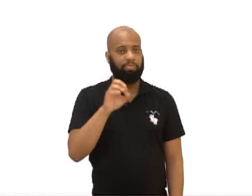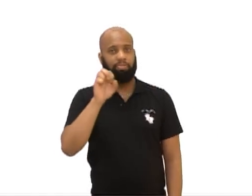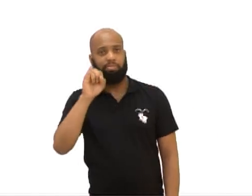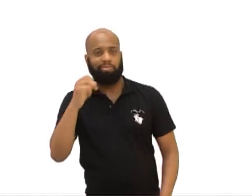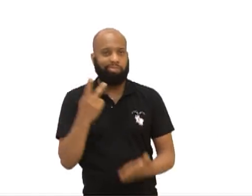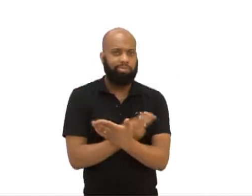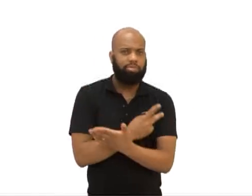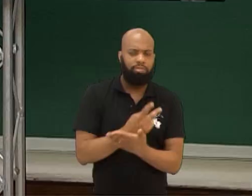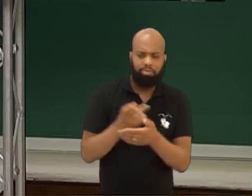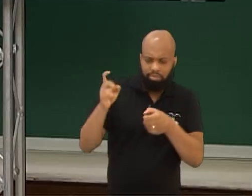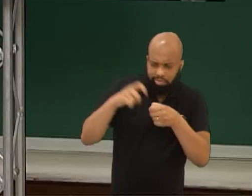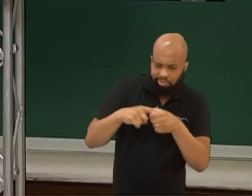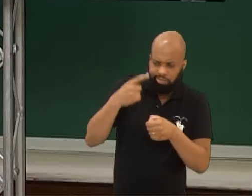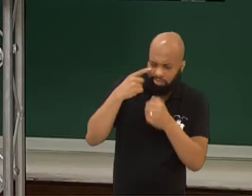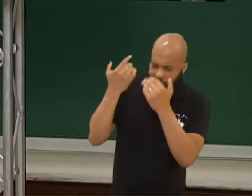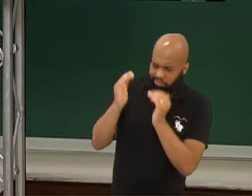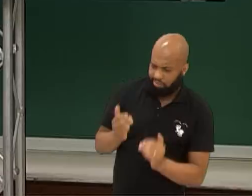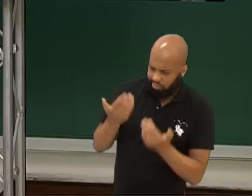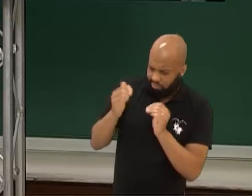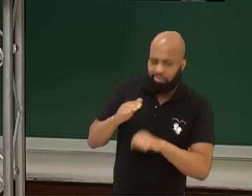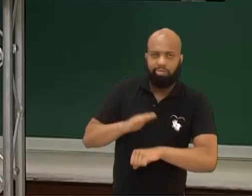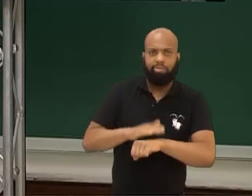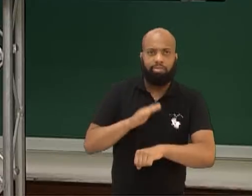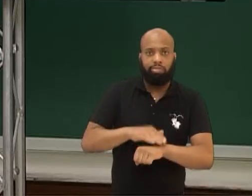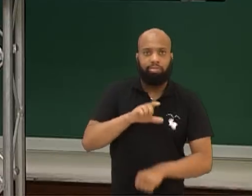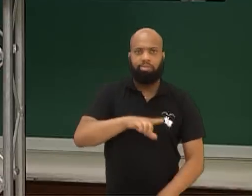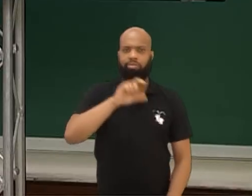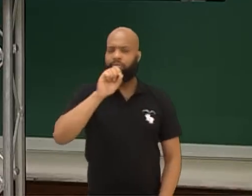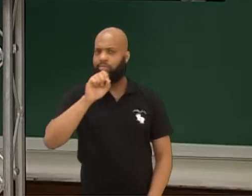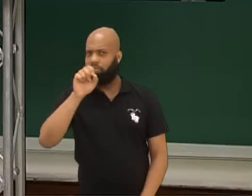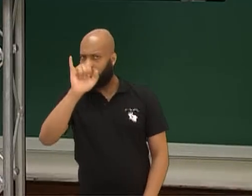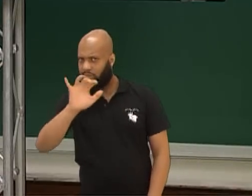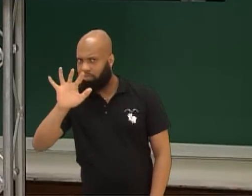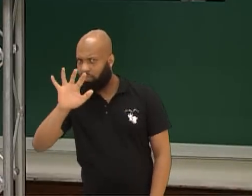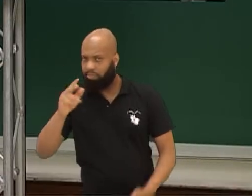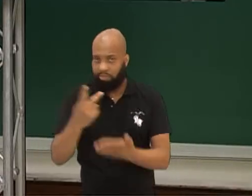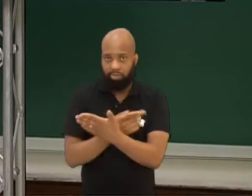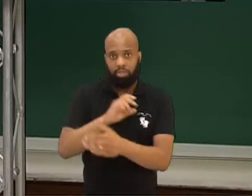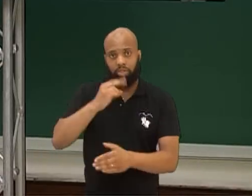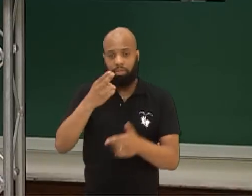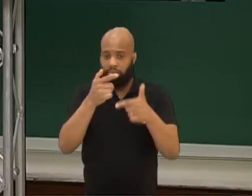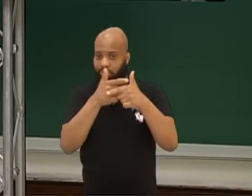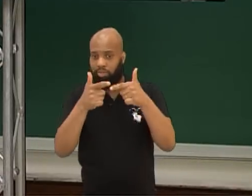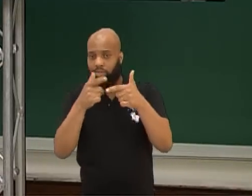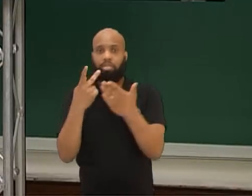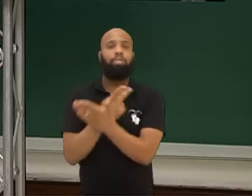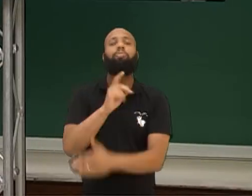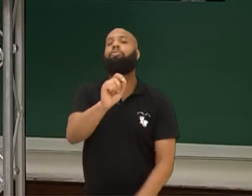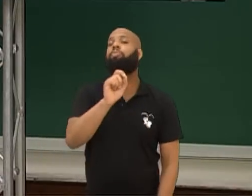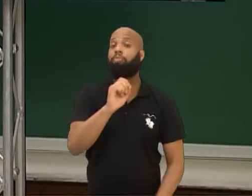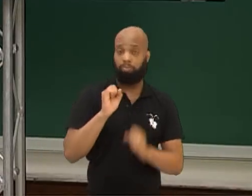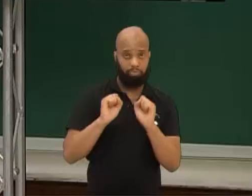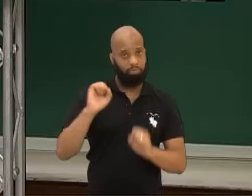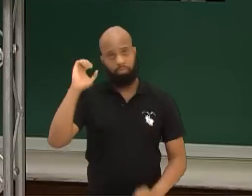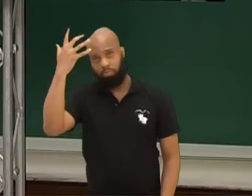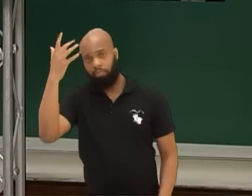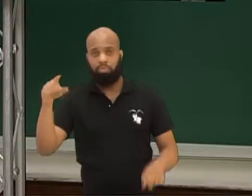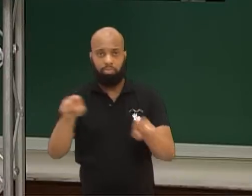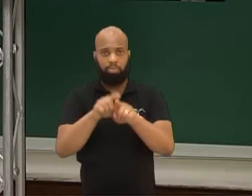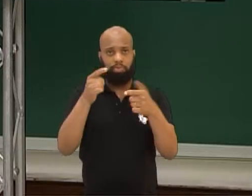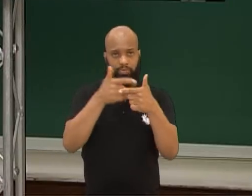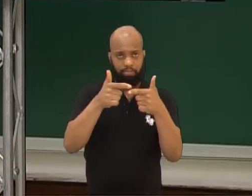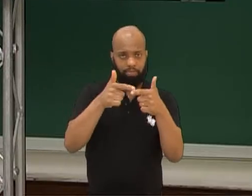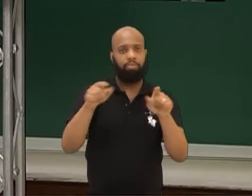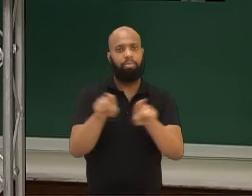errou, vê se você não errou na escolha do polígono ou se você não errou a divisão, que pode acontecer, dado vocês errarem a